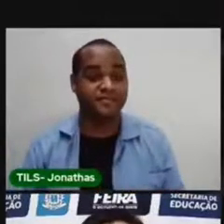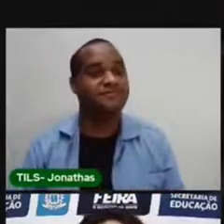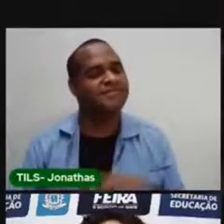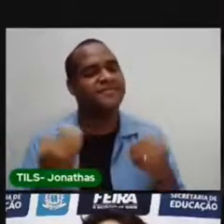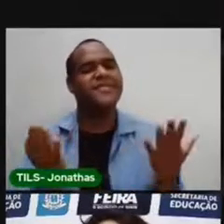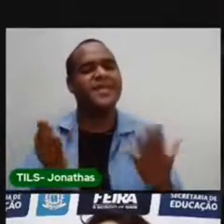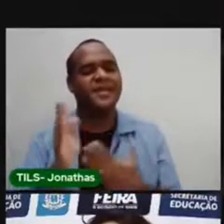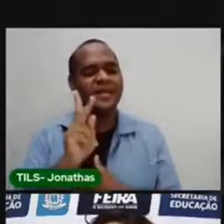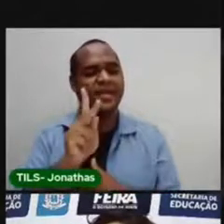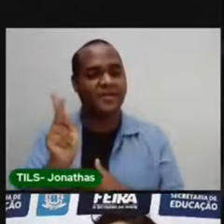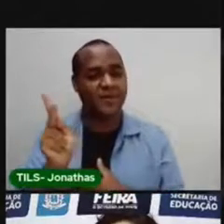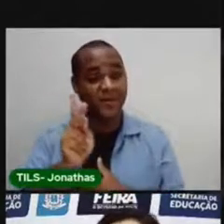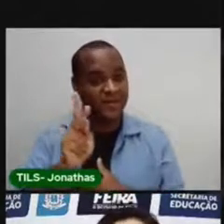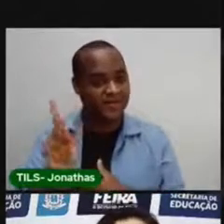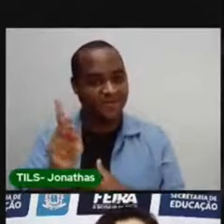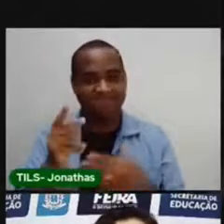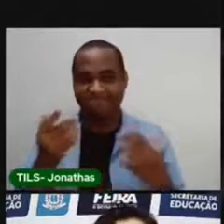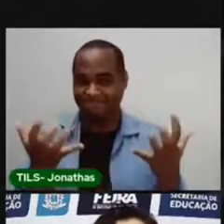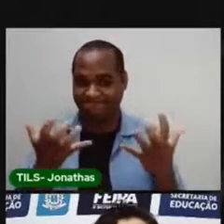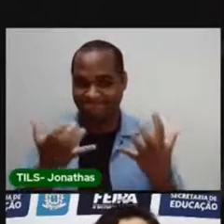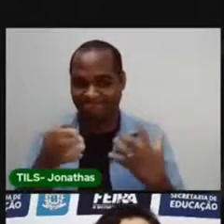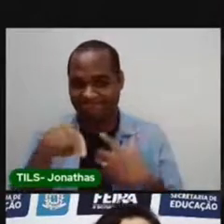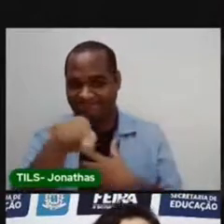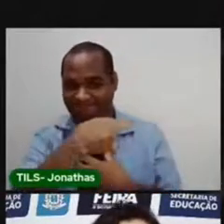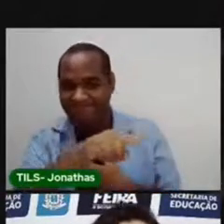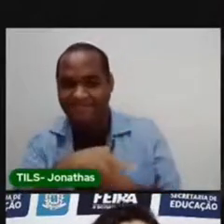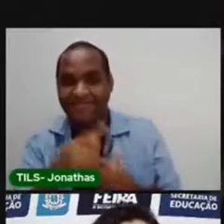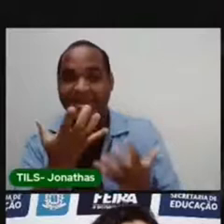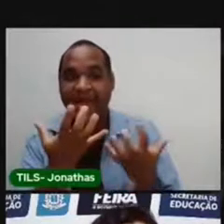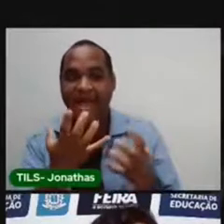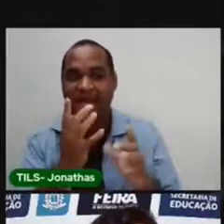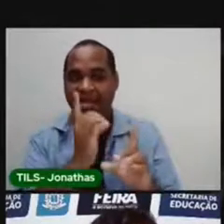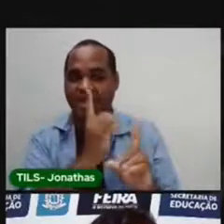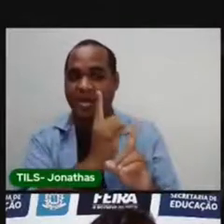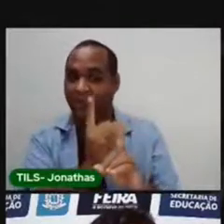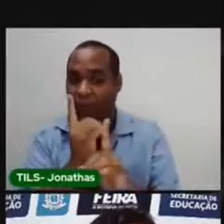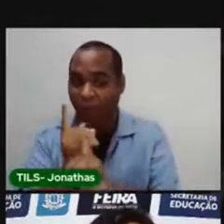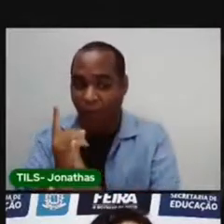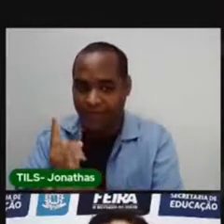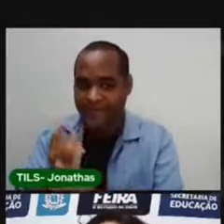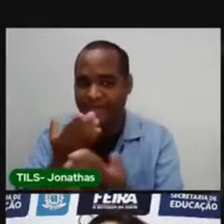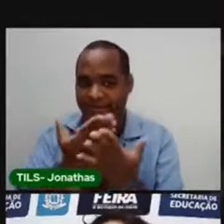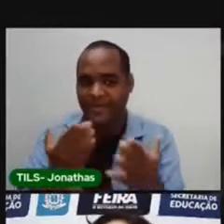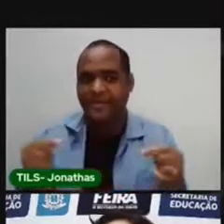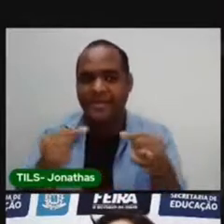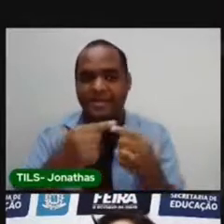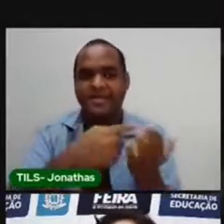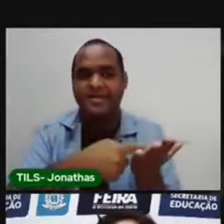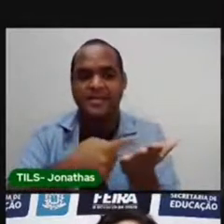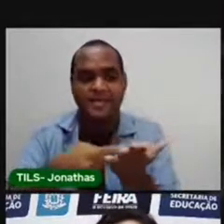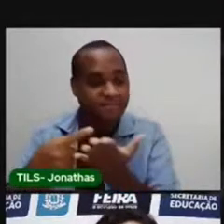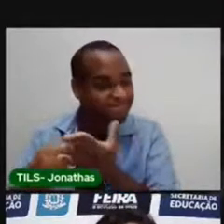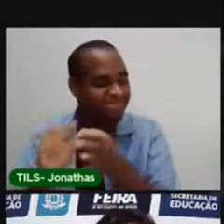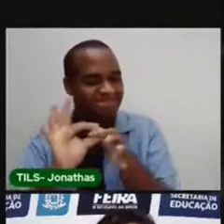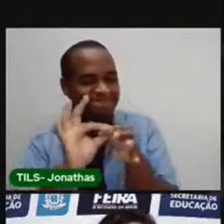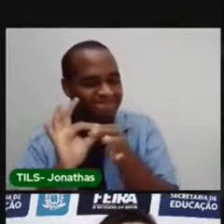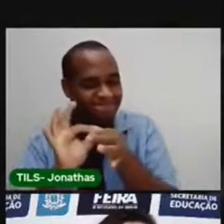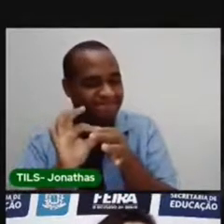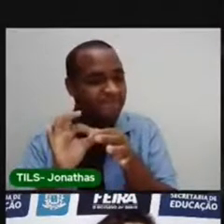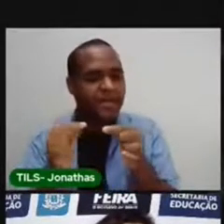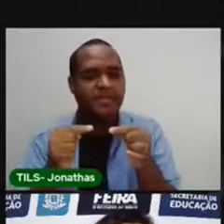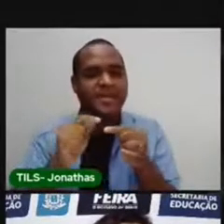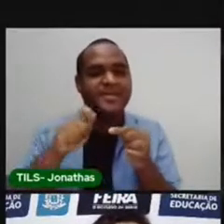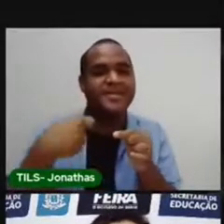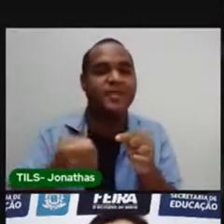A Pro quer agora que você encontre nessa parlenda as